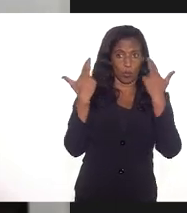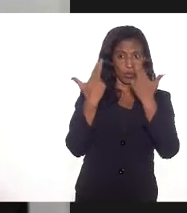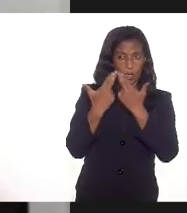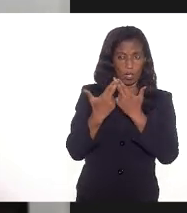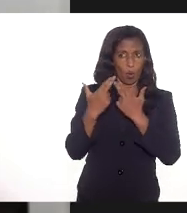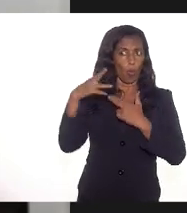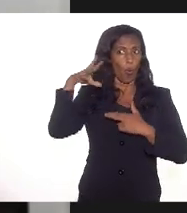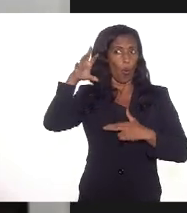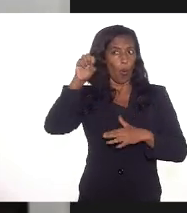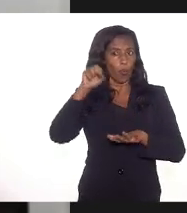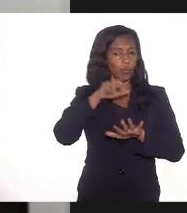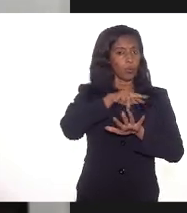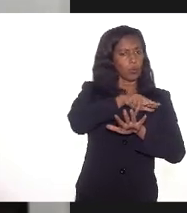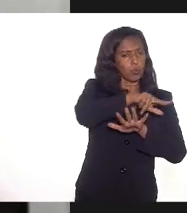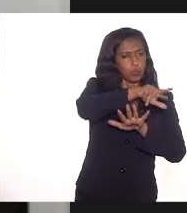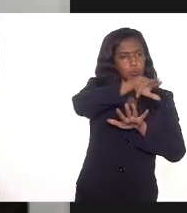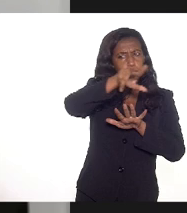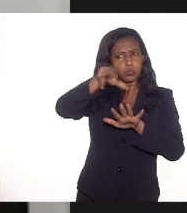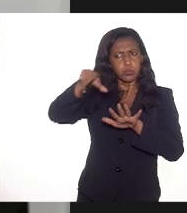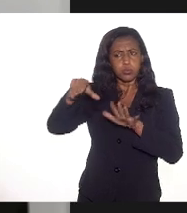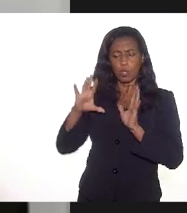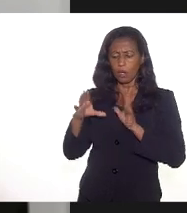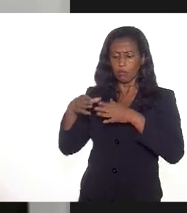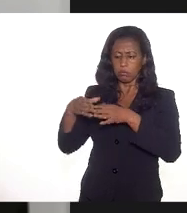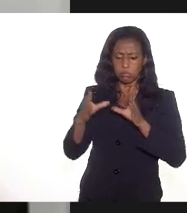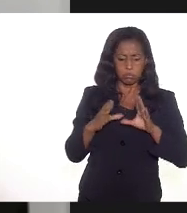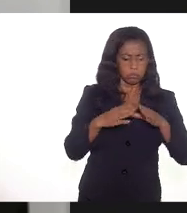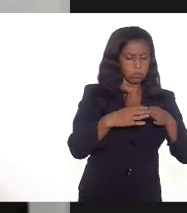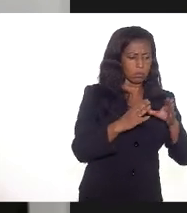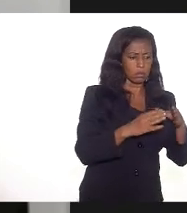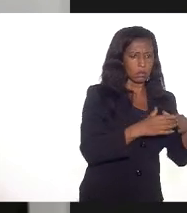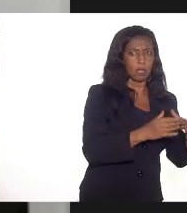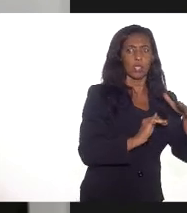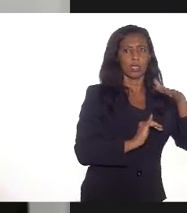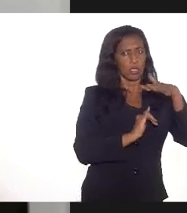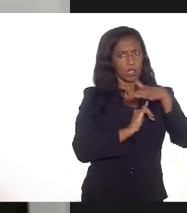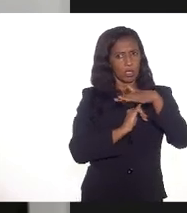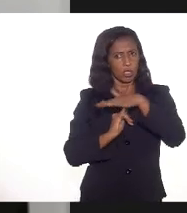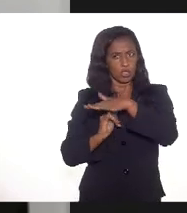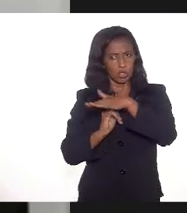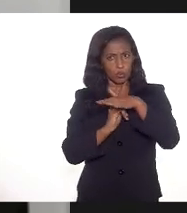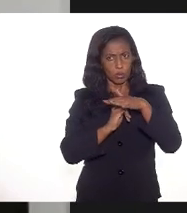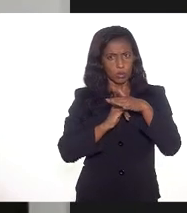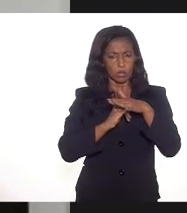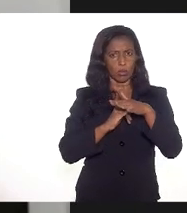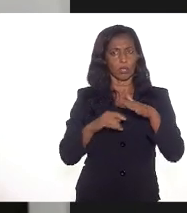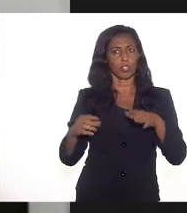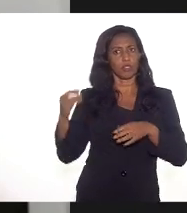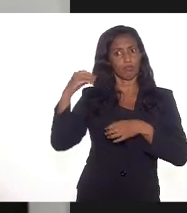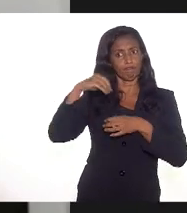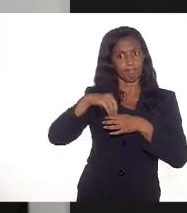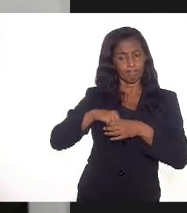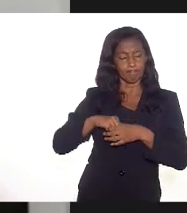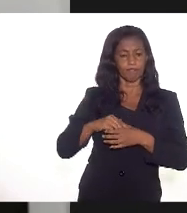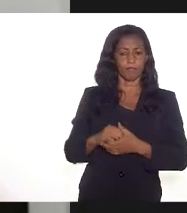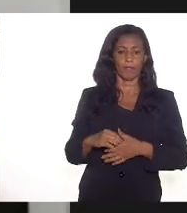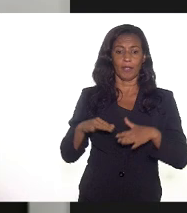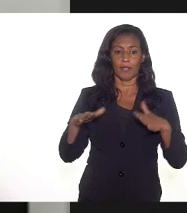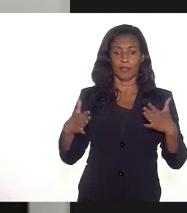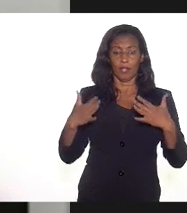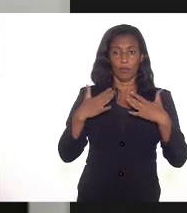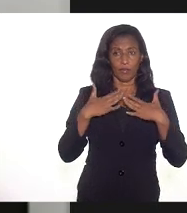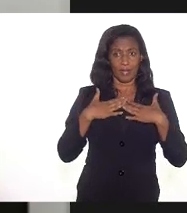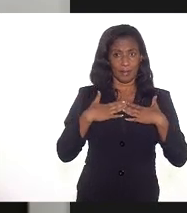ouvindo todas as categorias e instituições envolvidas. Então, fica aqui, senhor presidente, a